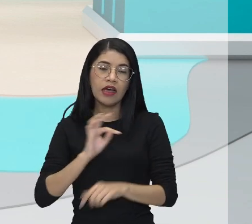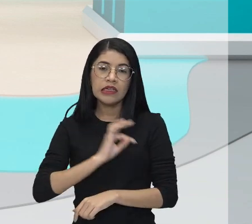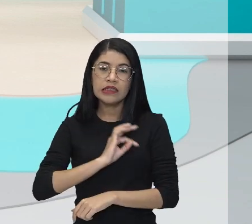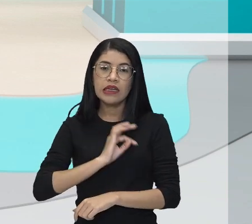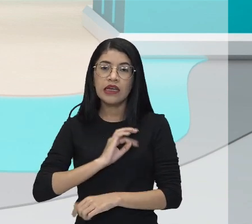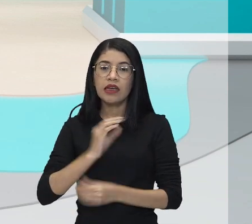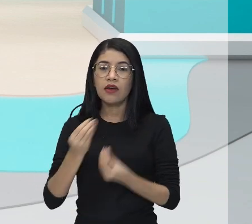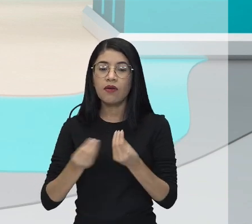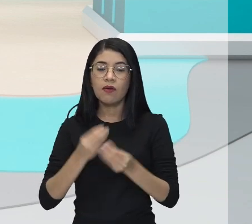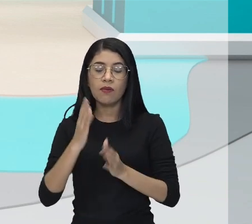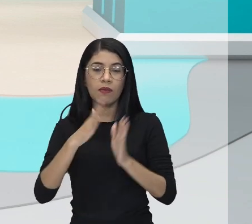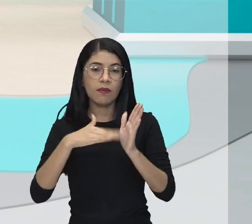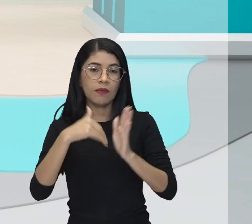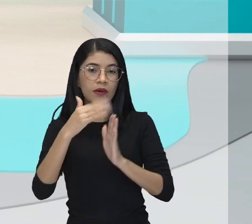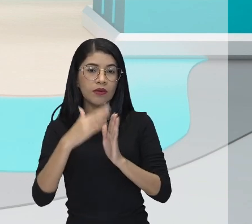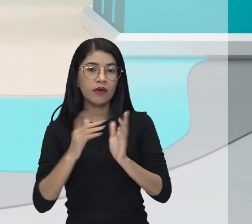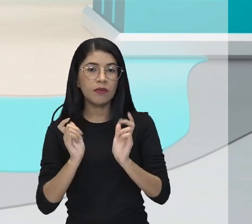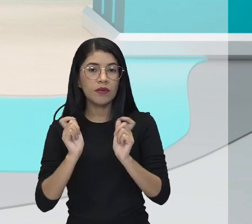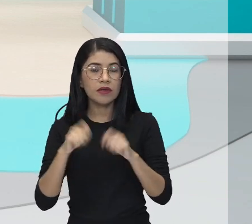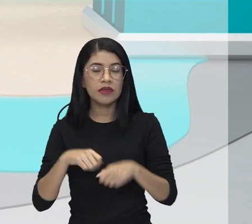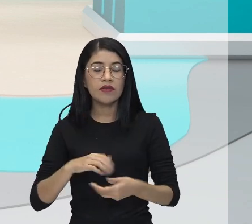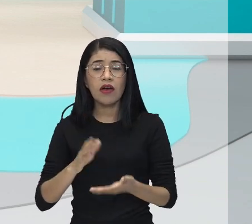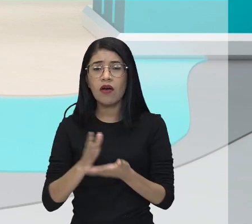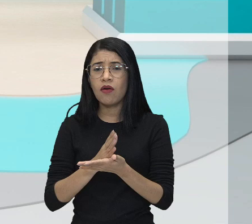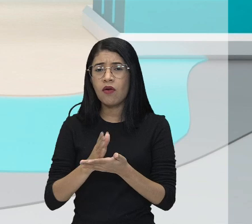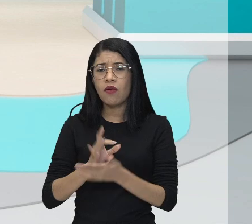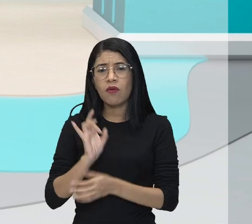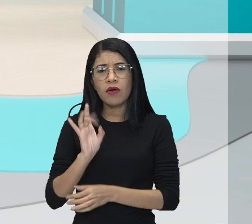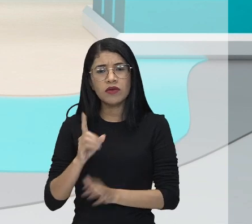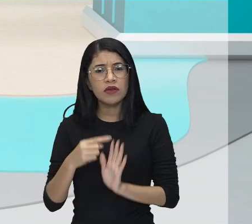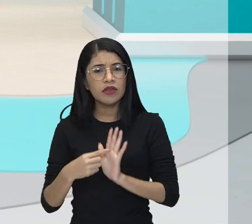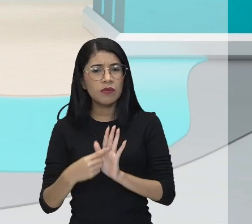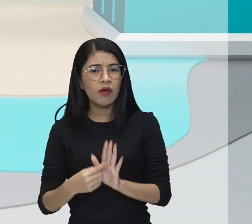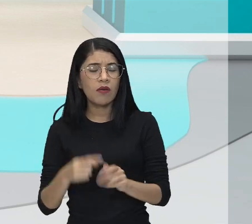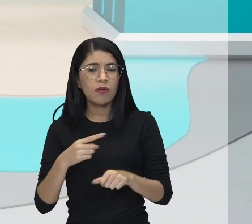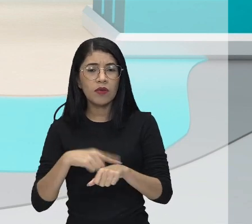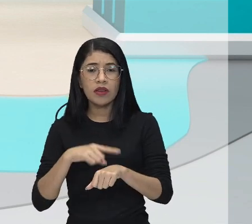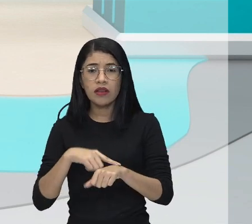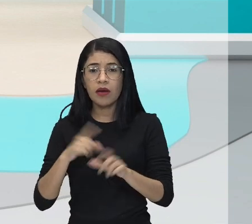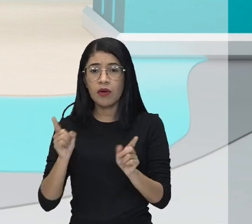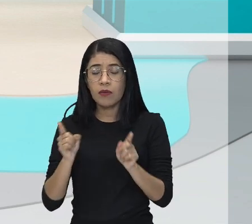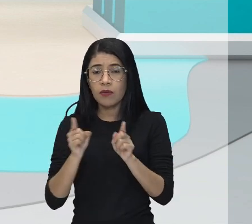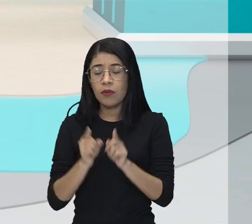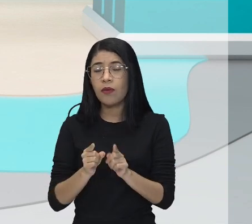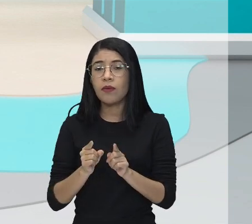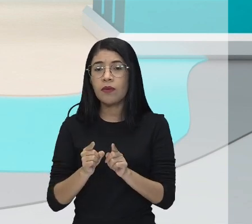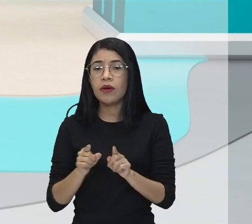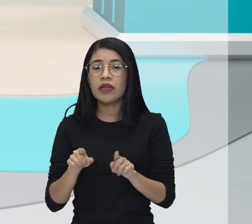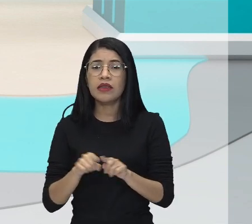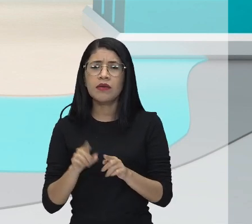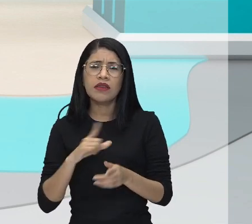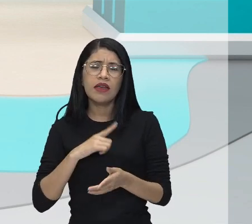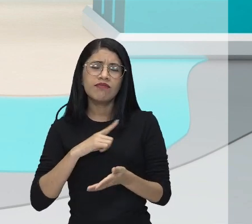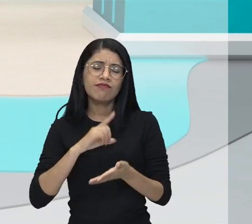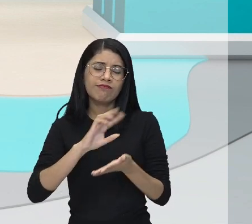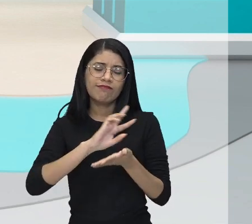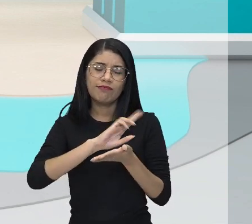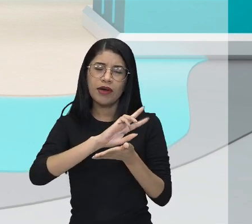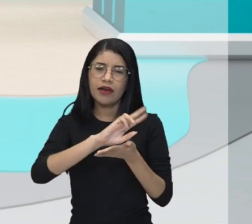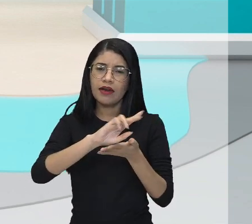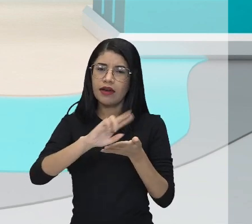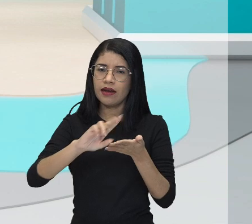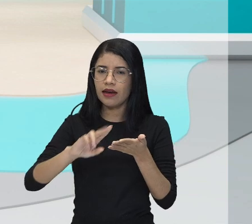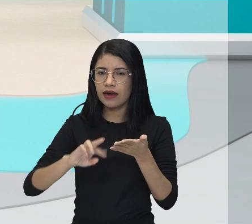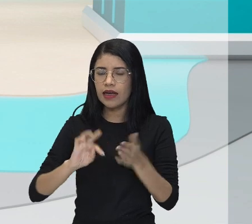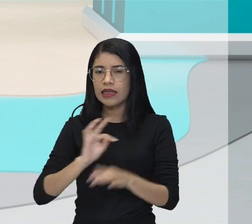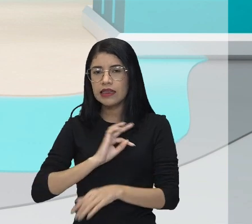técnicas de pintura. São apenas algumas, que nosso tempo é muito curto, ou seja, existem inúmeras